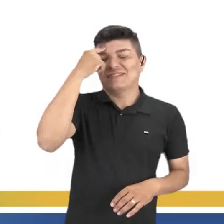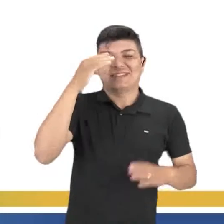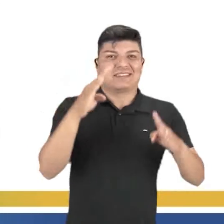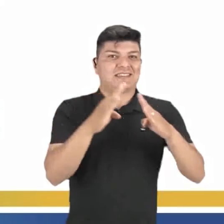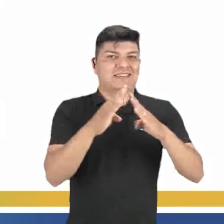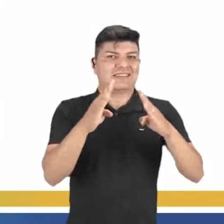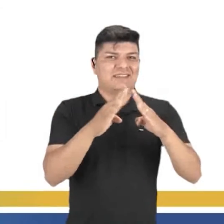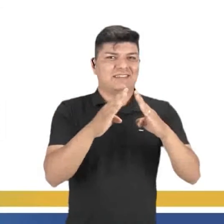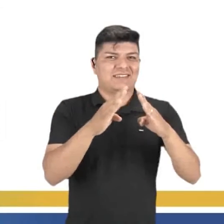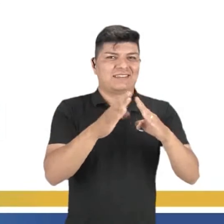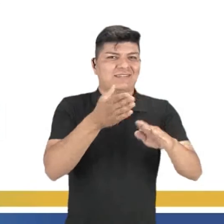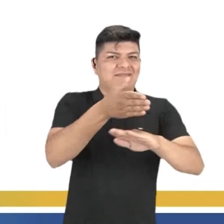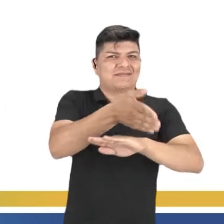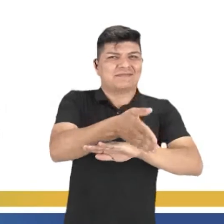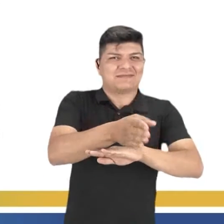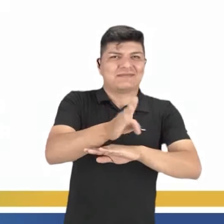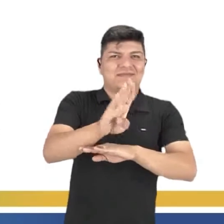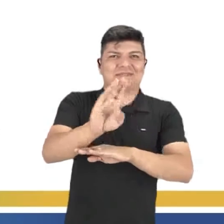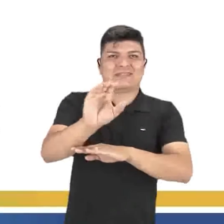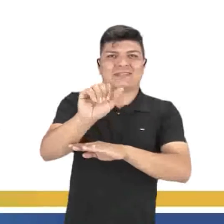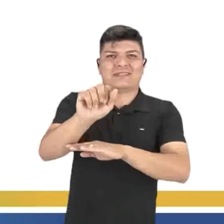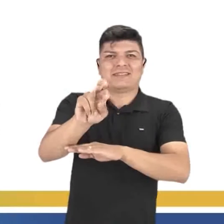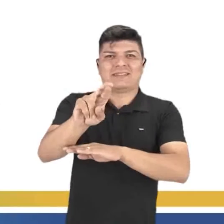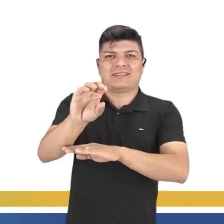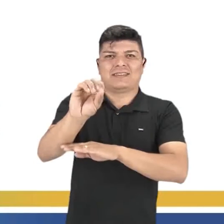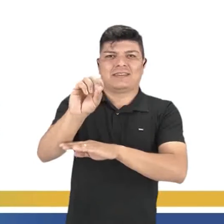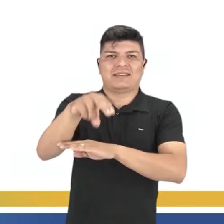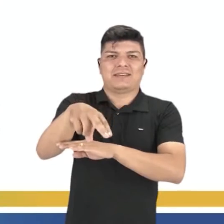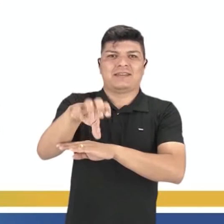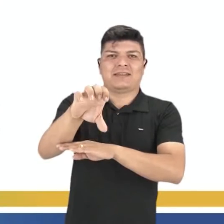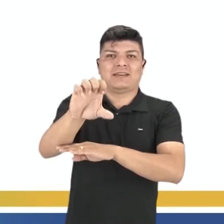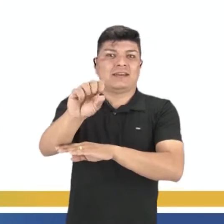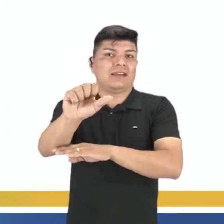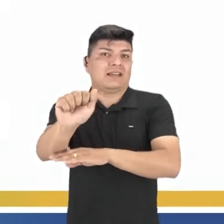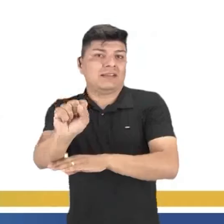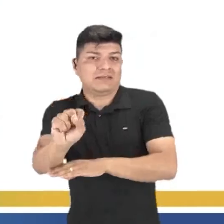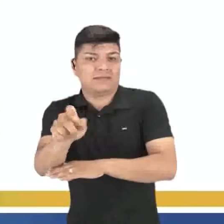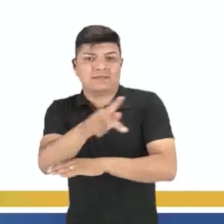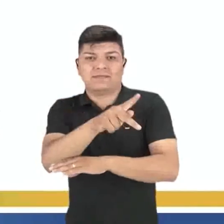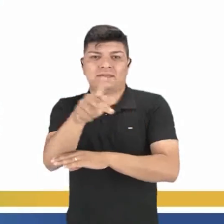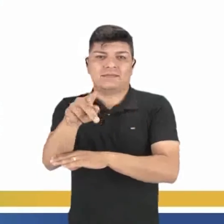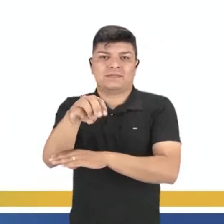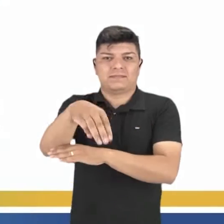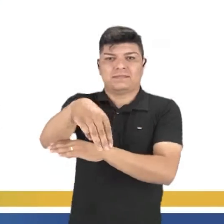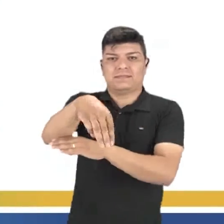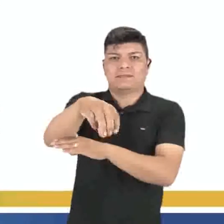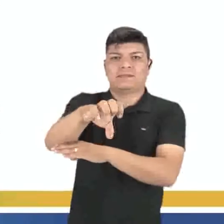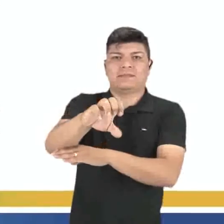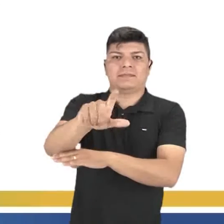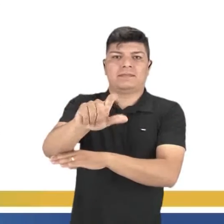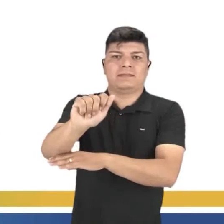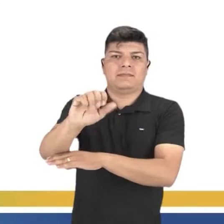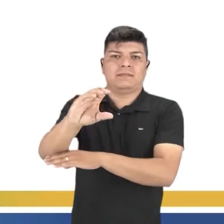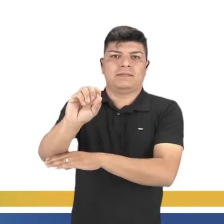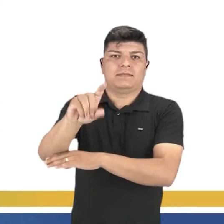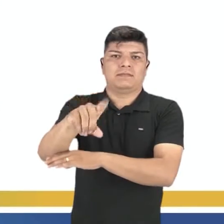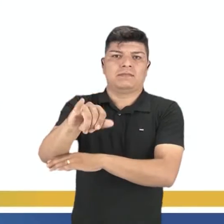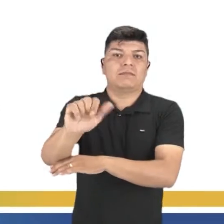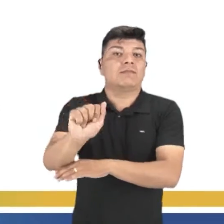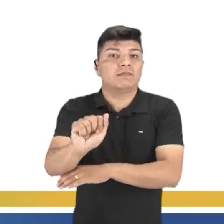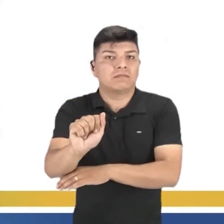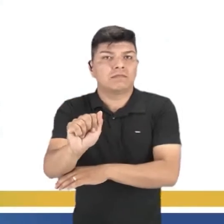uma baronesa, e contexto a história, um professor de melancolia, é como se diz um narrador